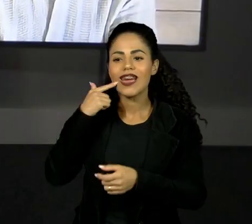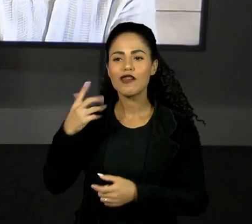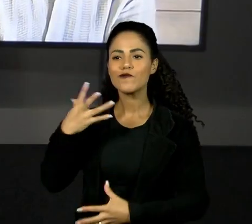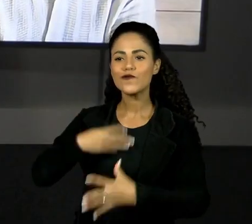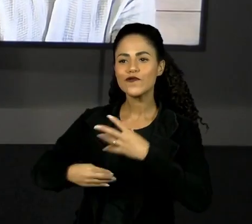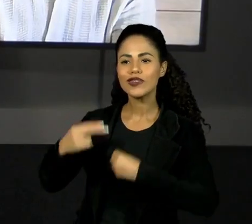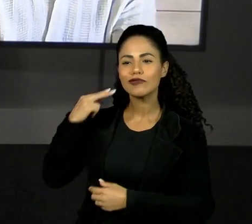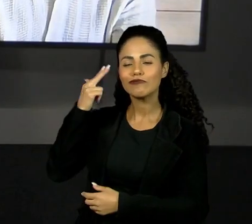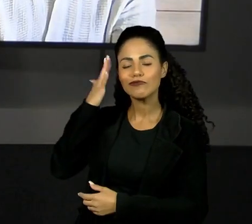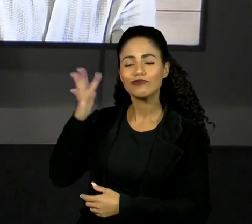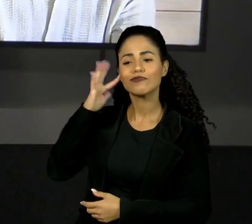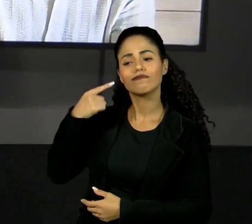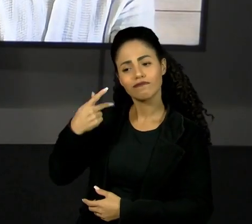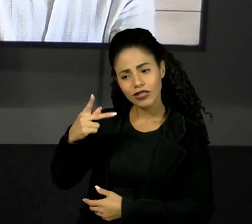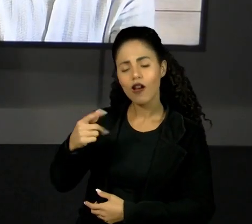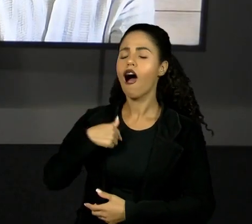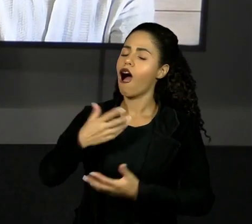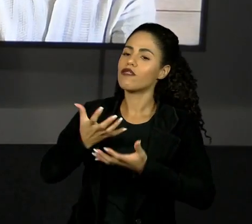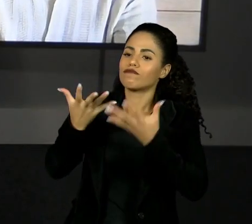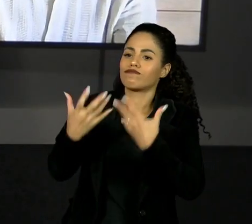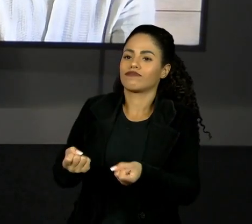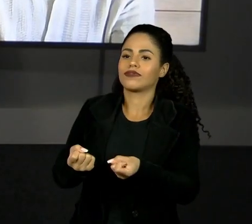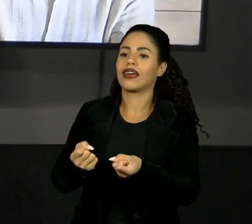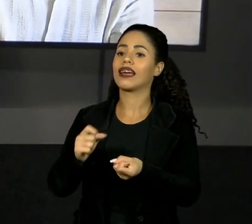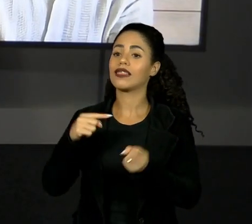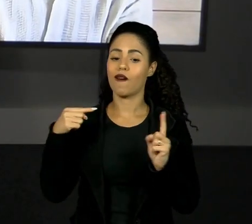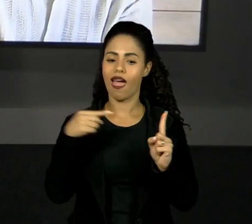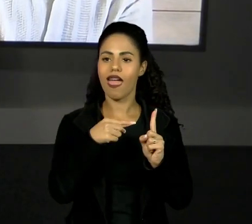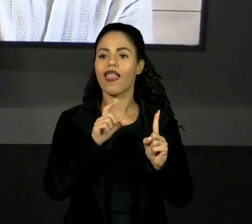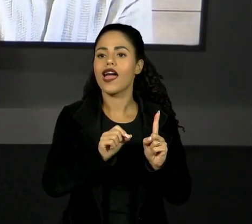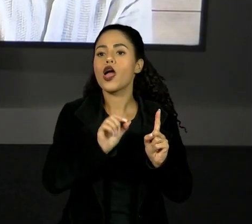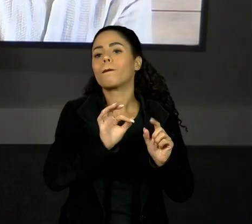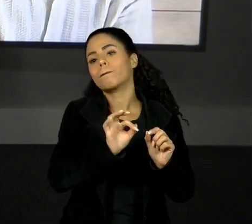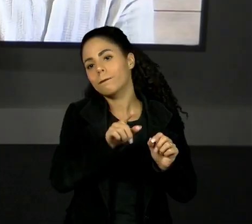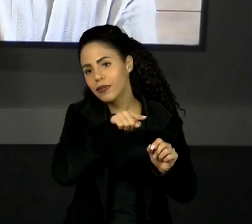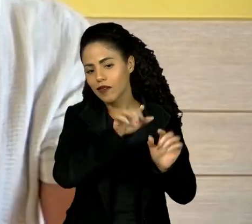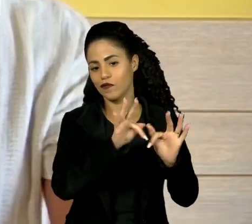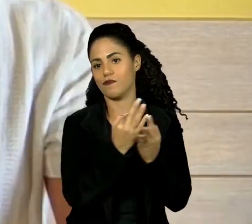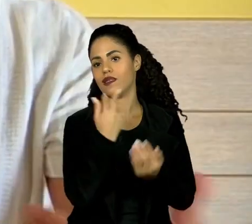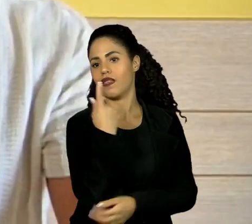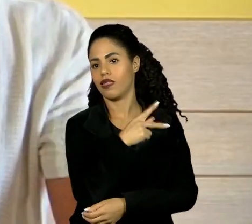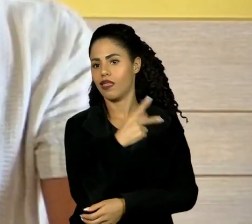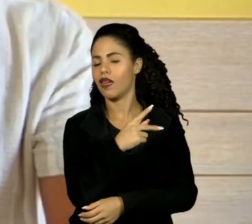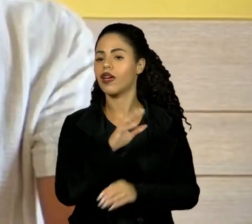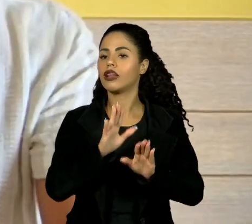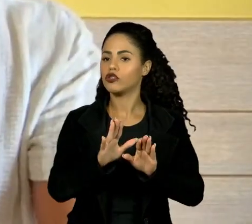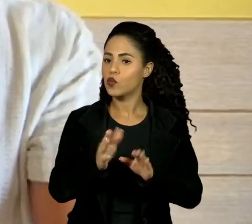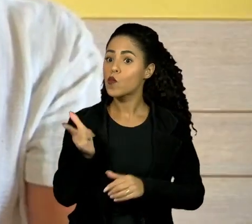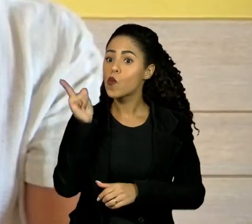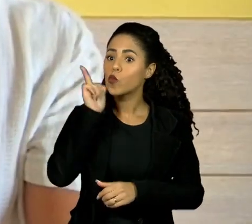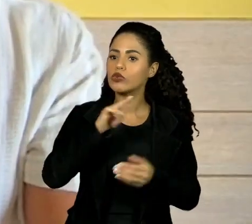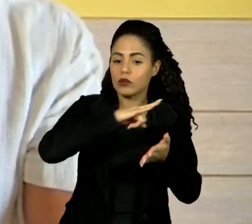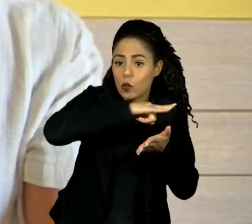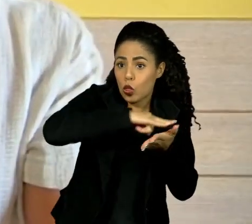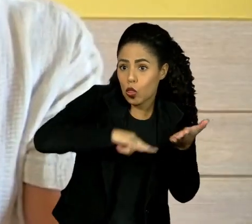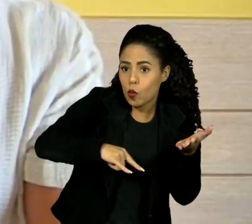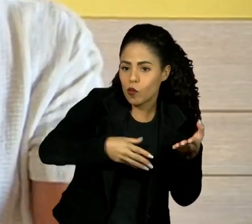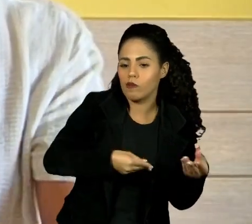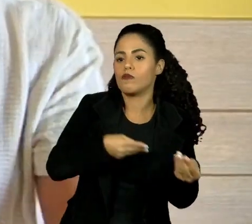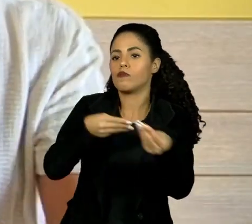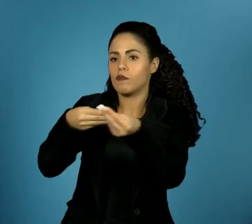filho. E aí, então, a gente, como é um parentesco um pouquinho mais distante, a gente deu a entrada